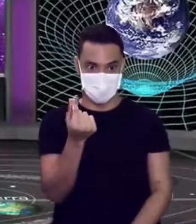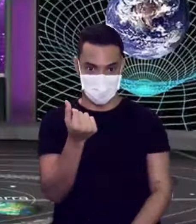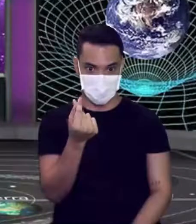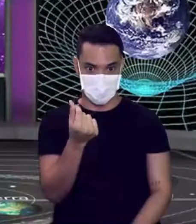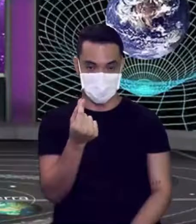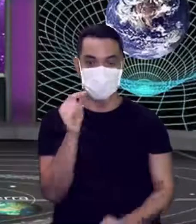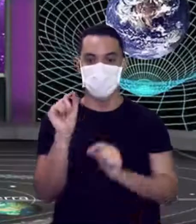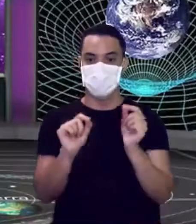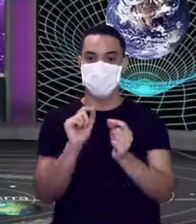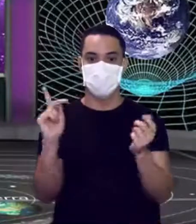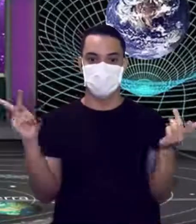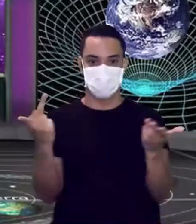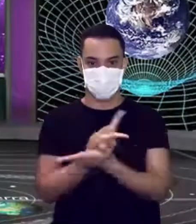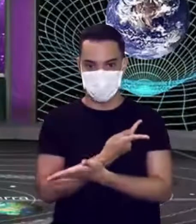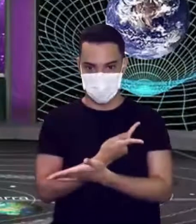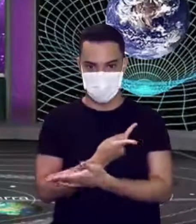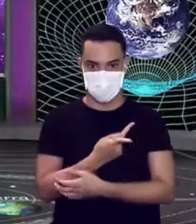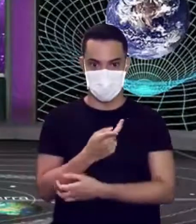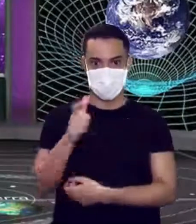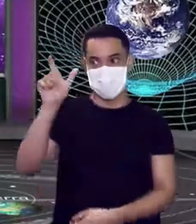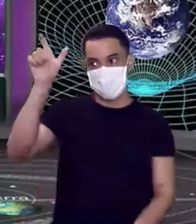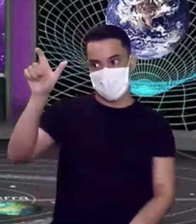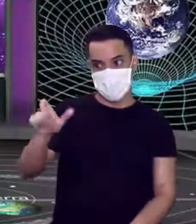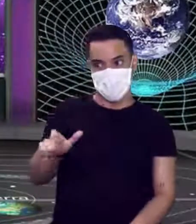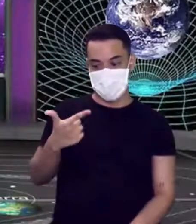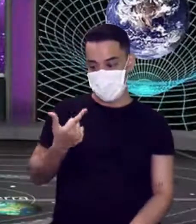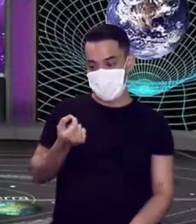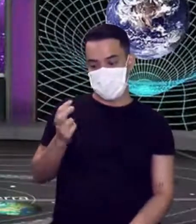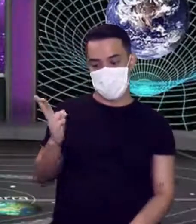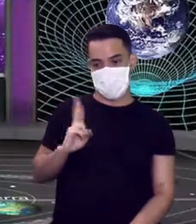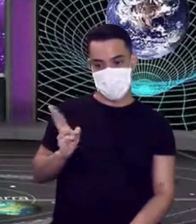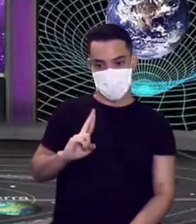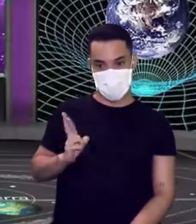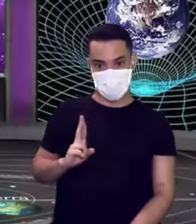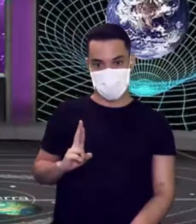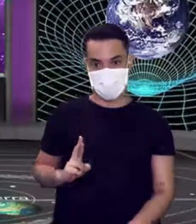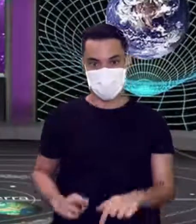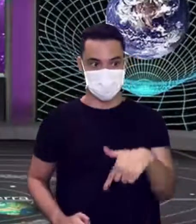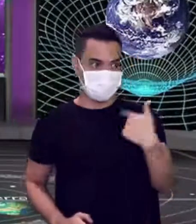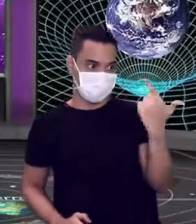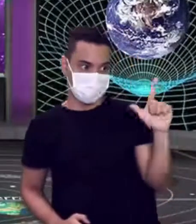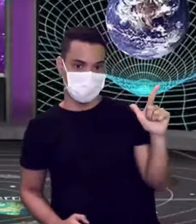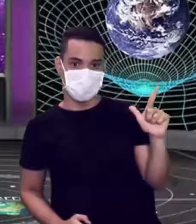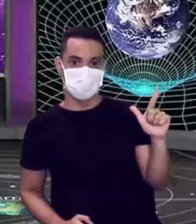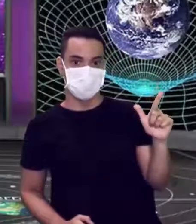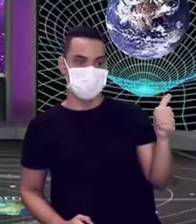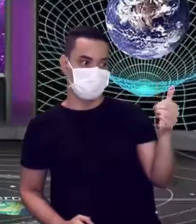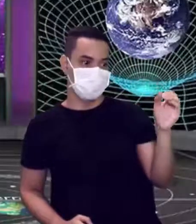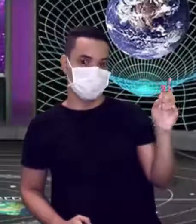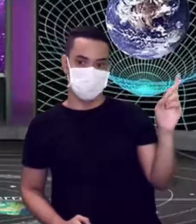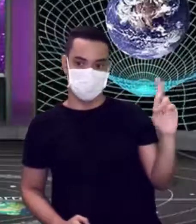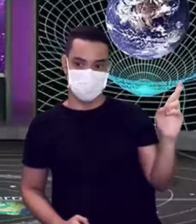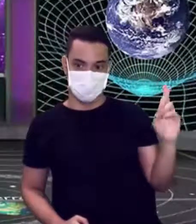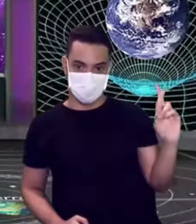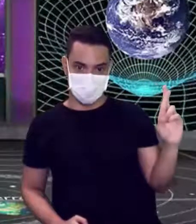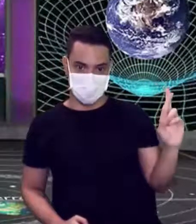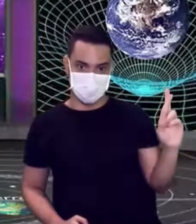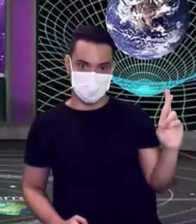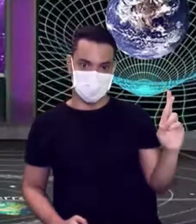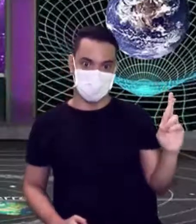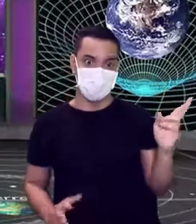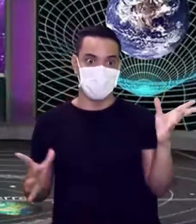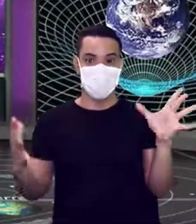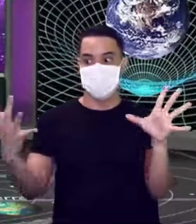O que vai acontecer? Uma pessoa vem com 20 reais e a outra vem com 10 reais.